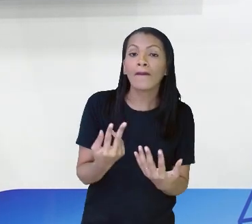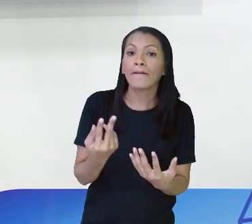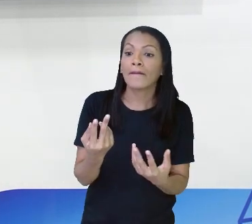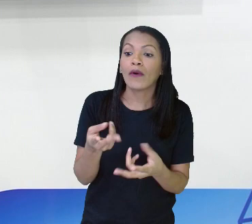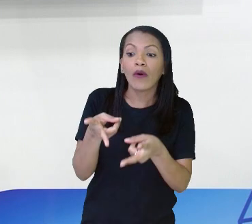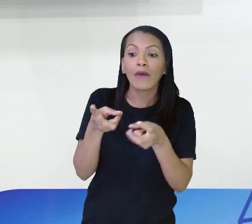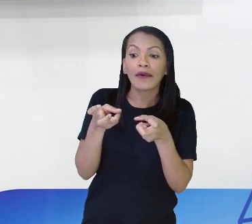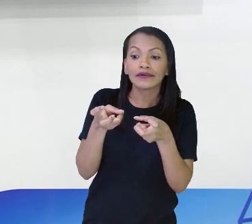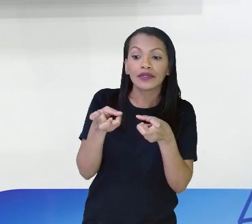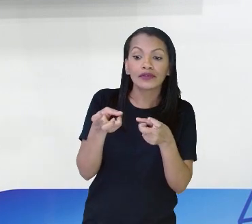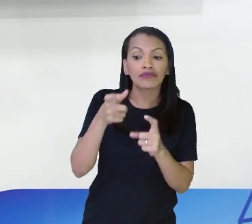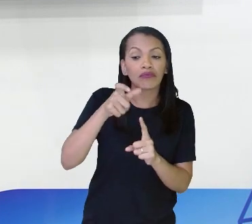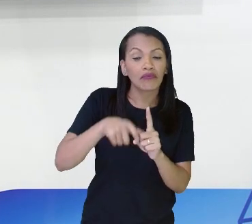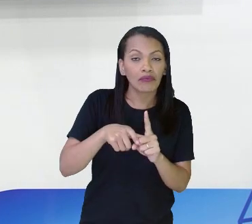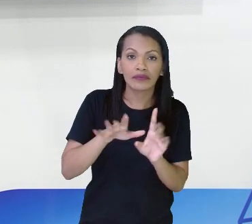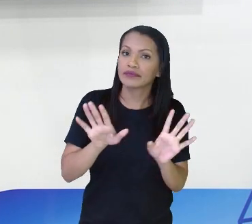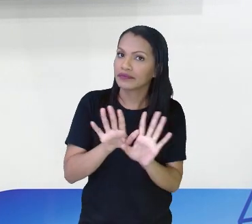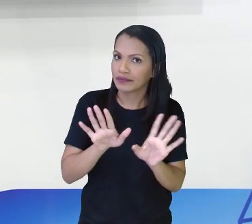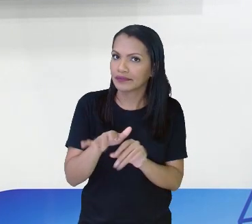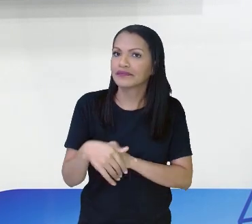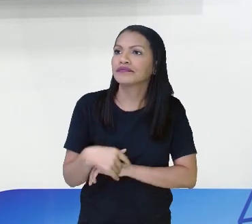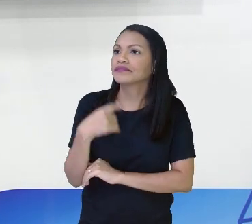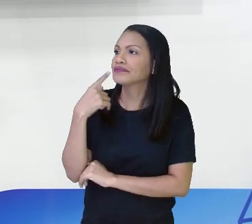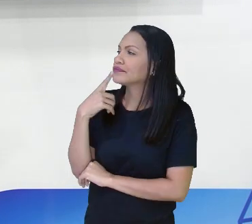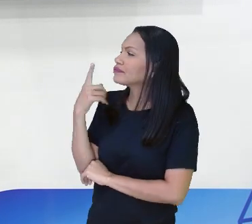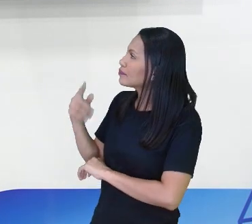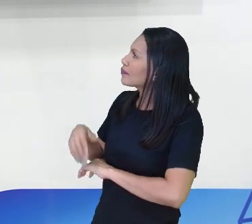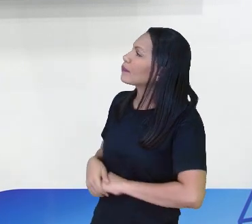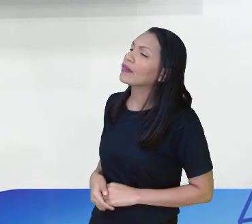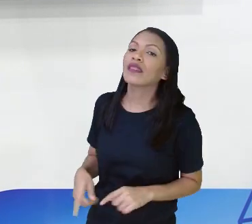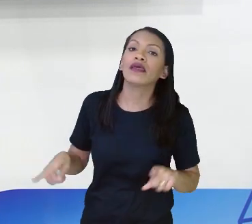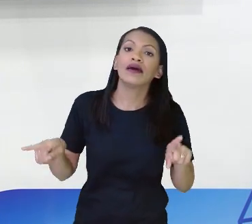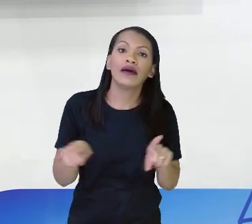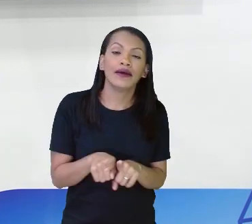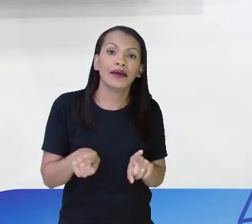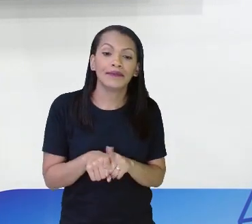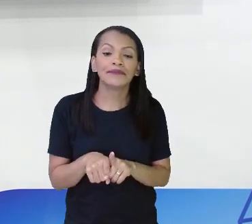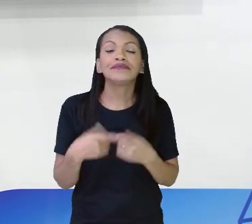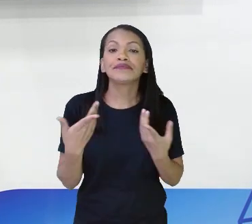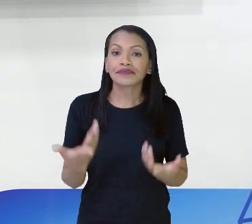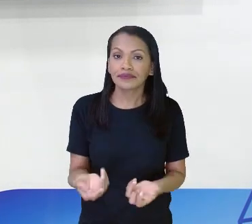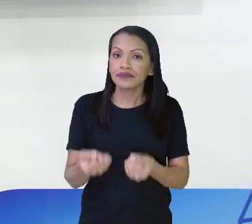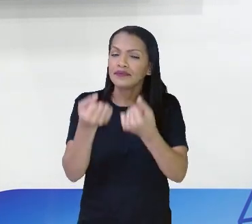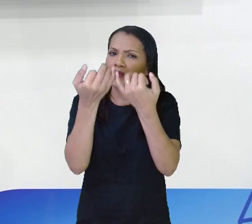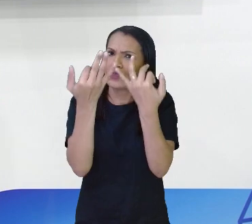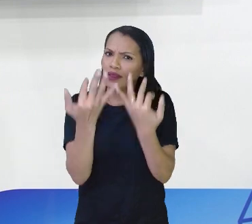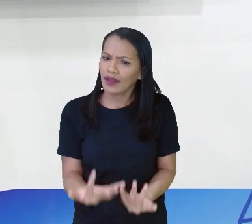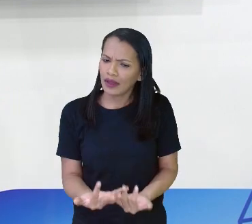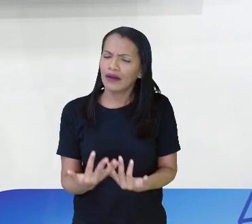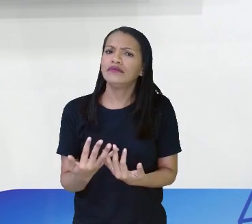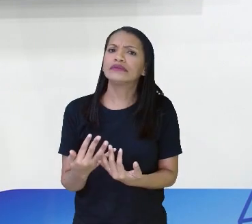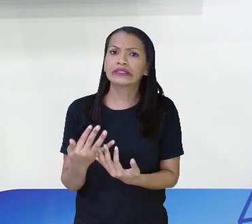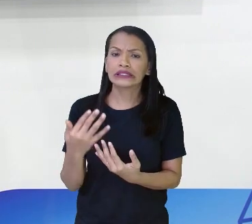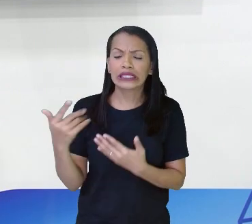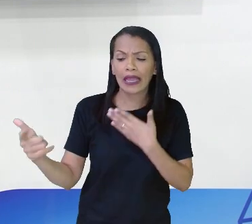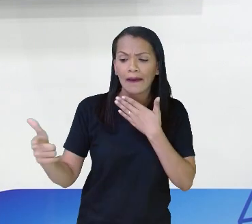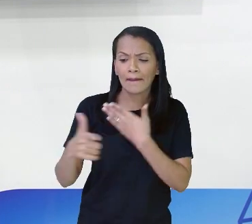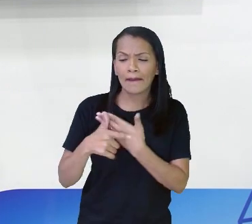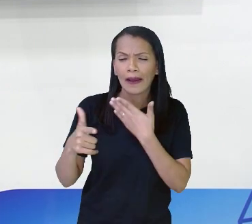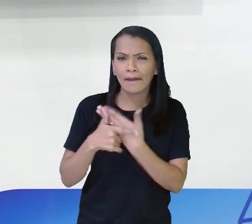narrador personagem. O discurso é indireto e aqui o mais importante que eu sempre friso aqui,